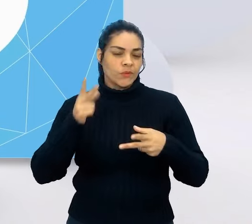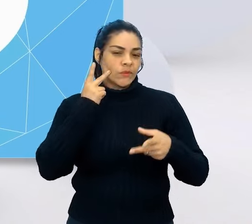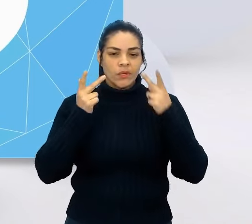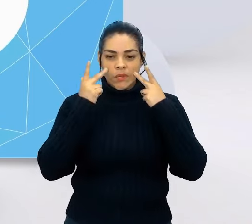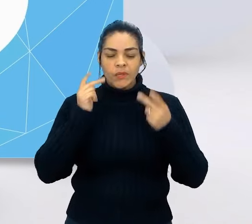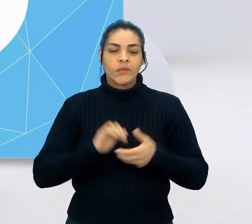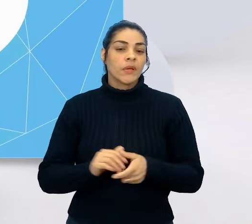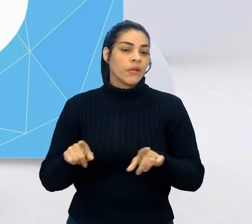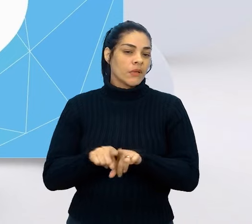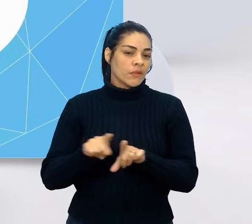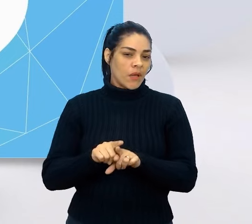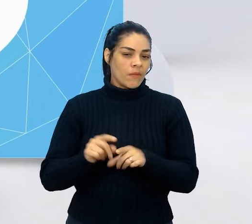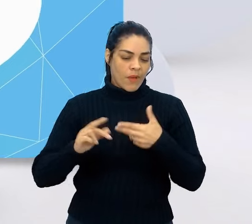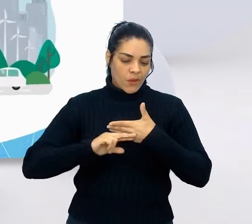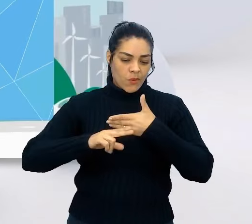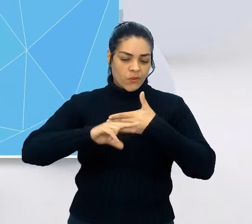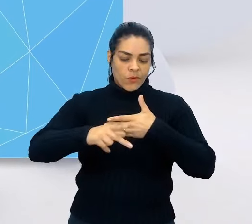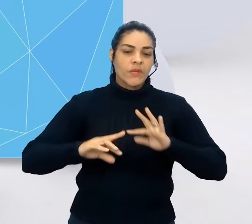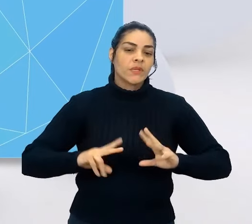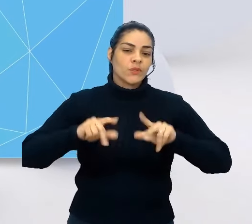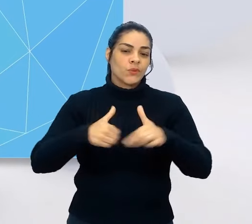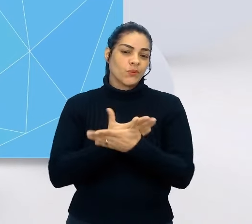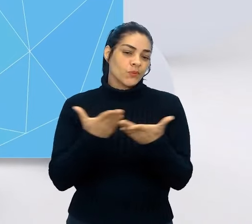e, por consequência, de todos nós.